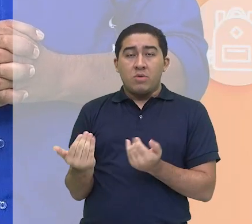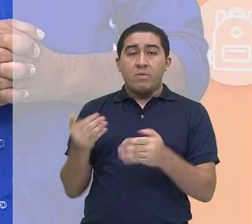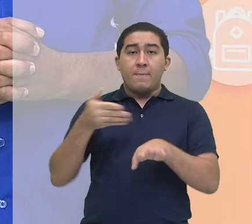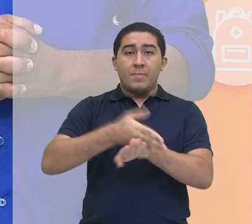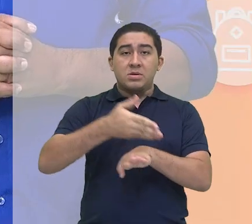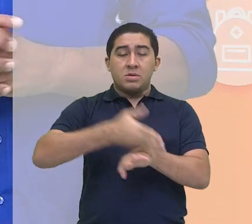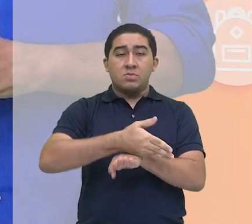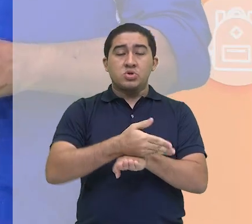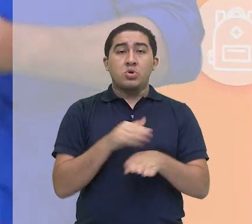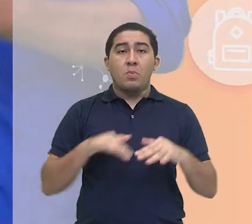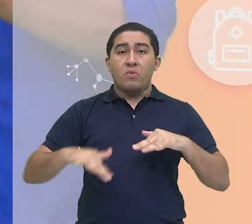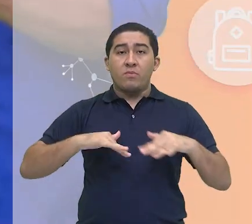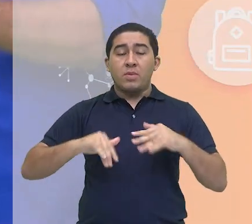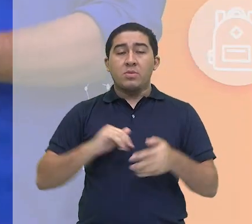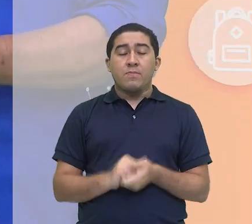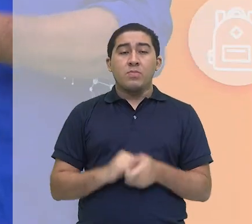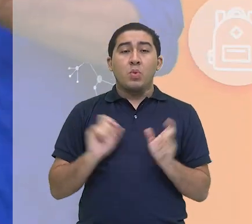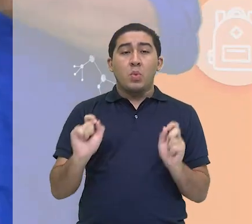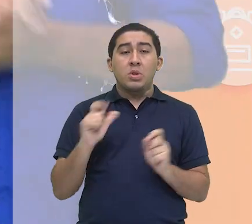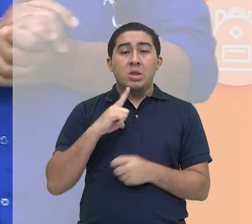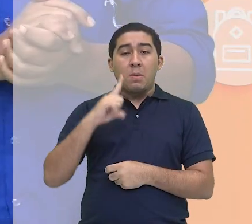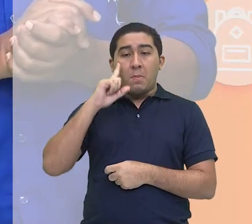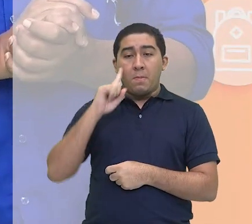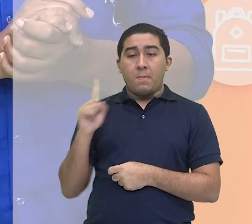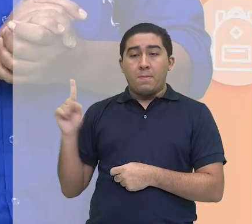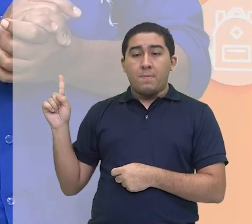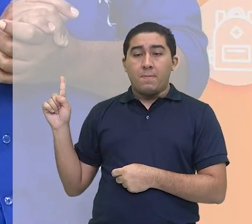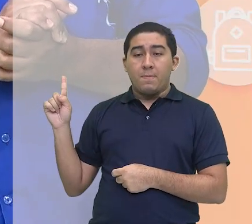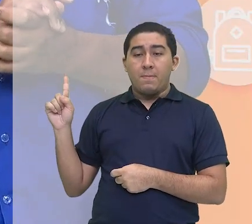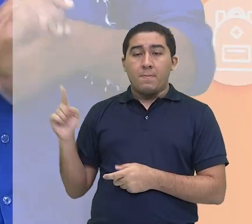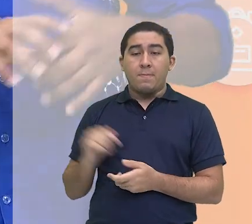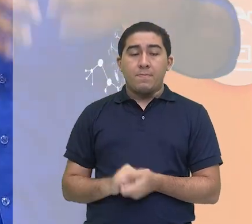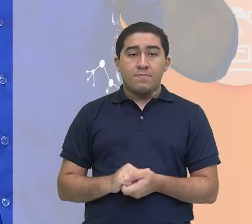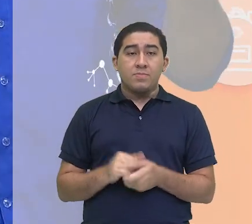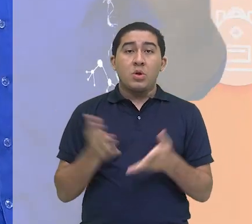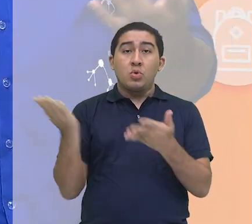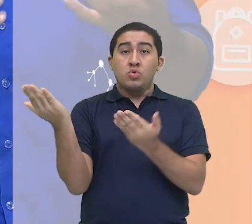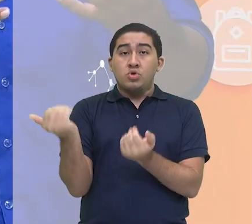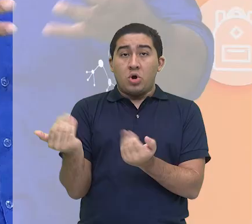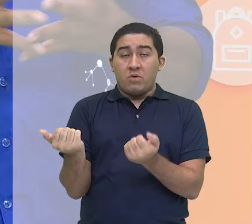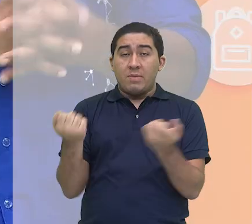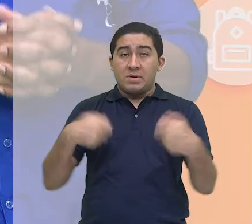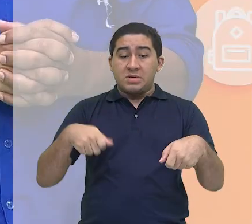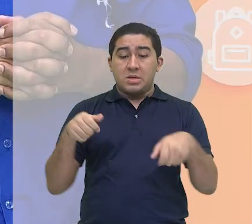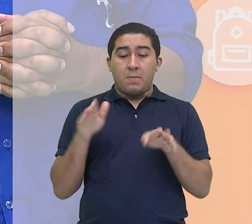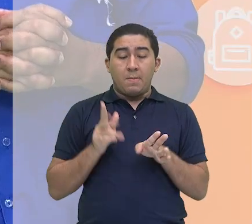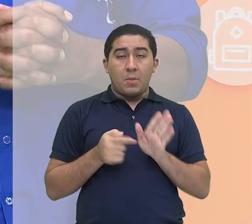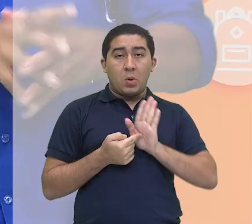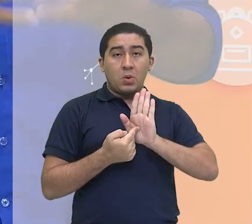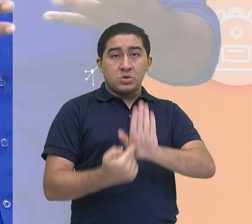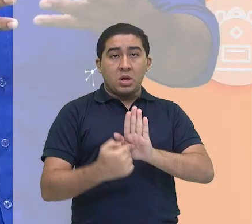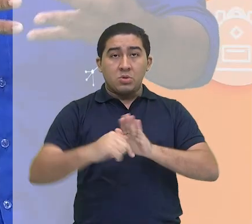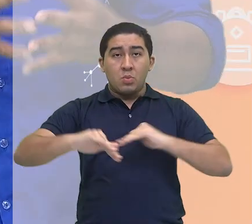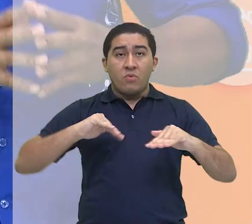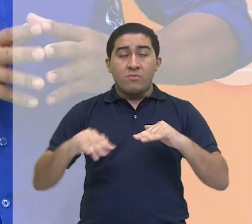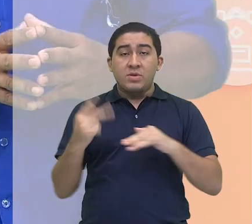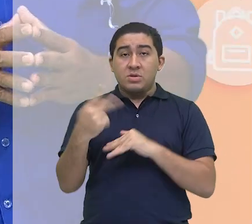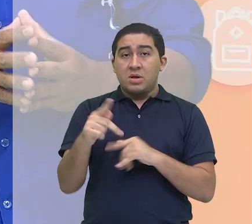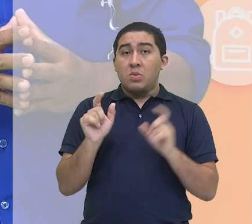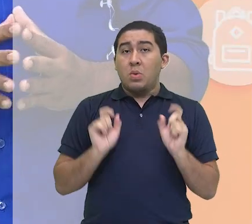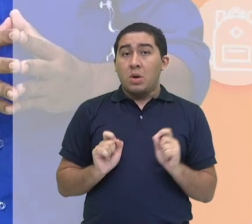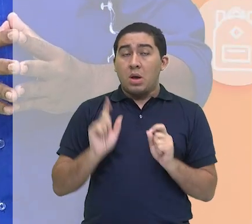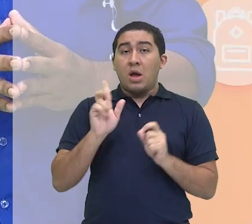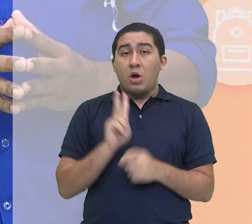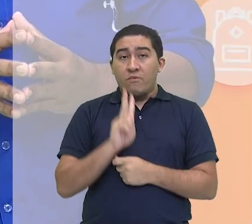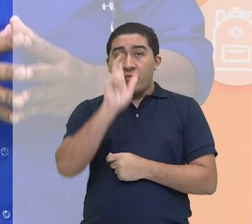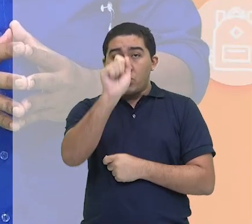movimentos aí. Então o que nós temos aqui, né? O jovem tem que mostrar nesses movimentos a sua força, né,